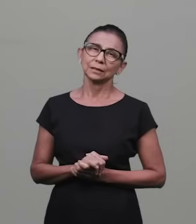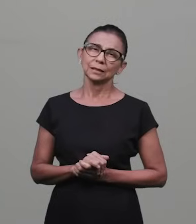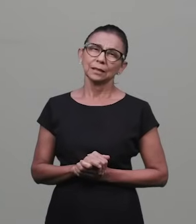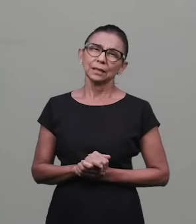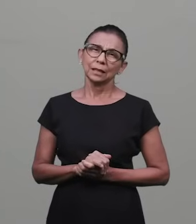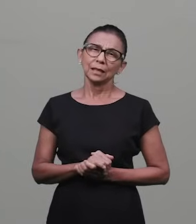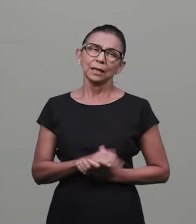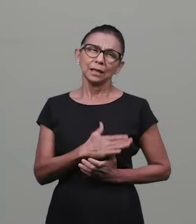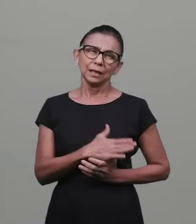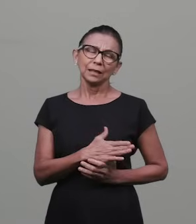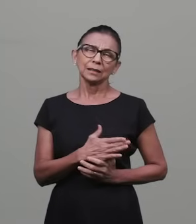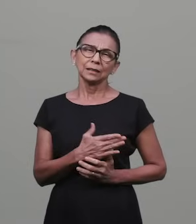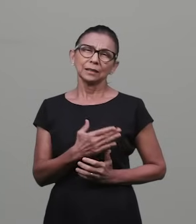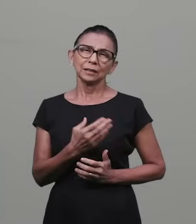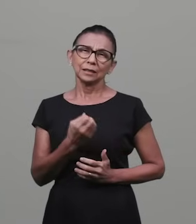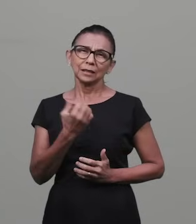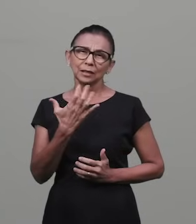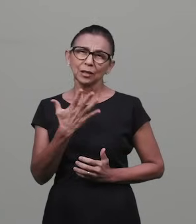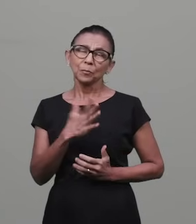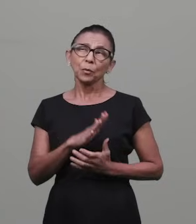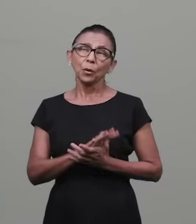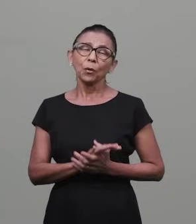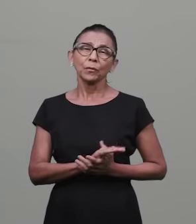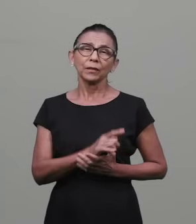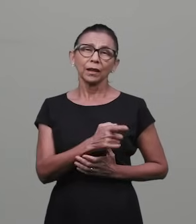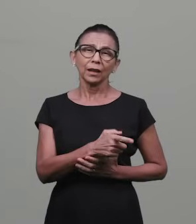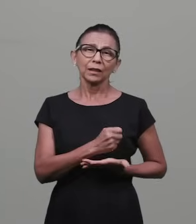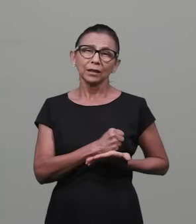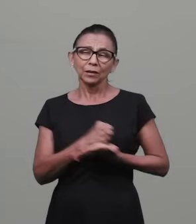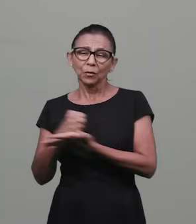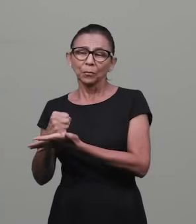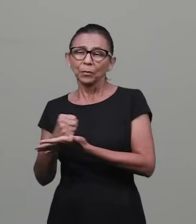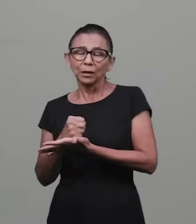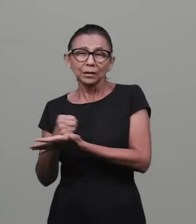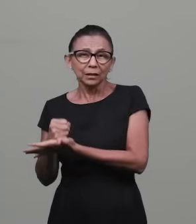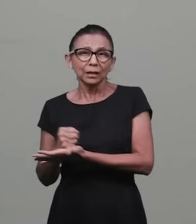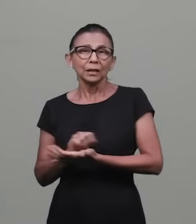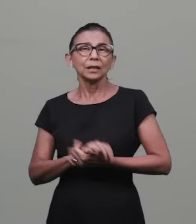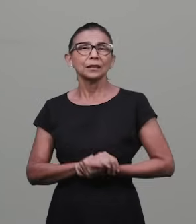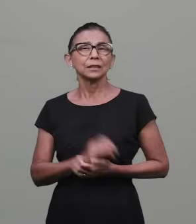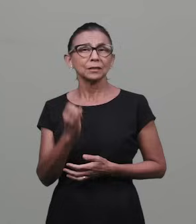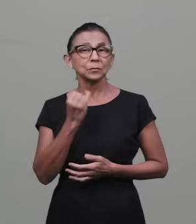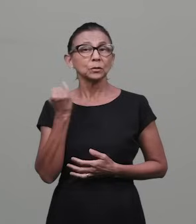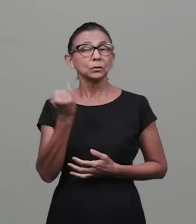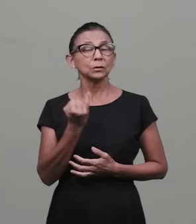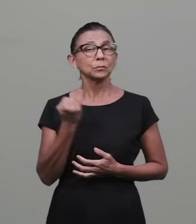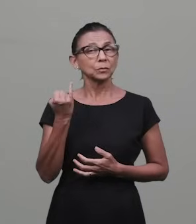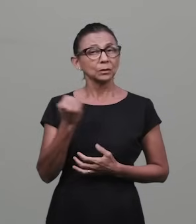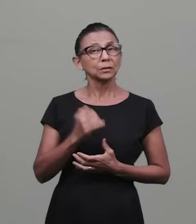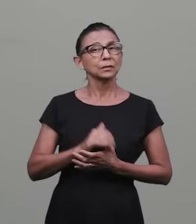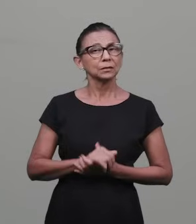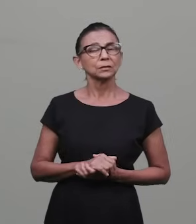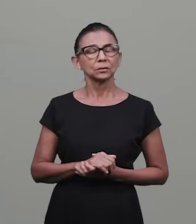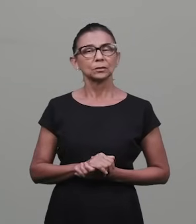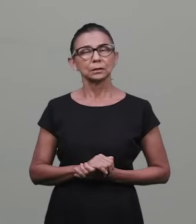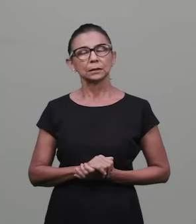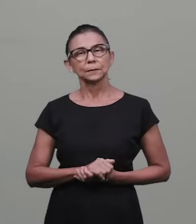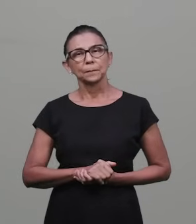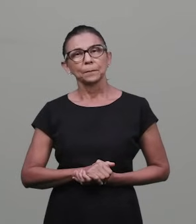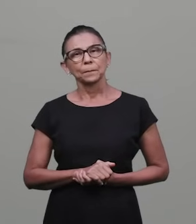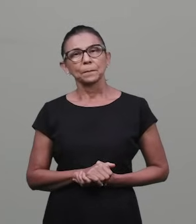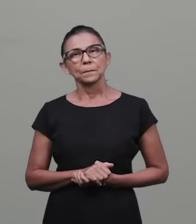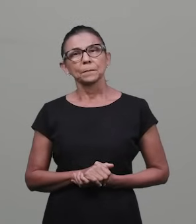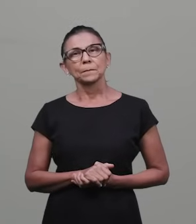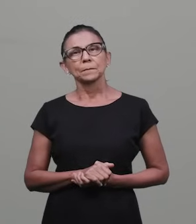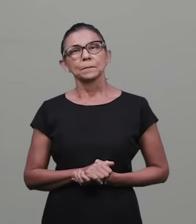sem ela, certamente não seria aquele grande reformador, porque ela era uma companheira muito importante na vida dele.